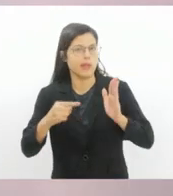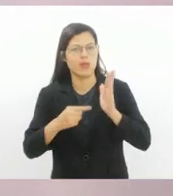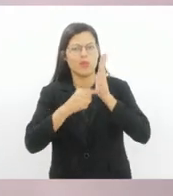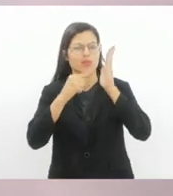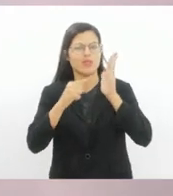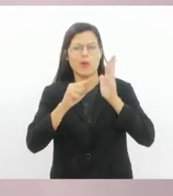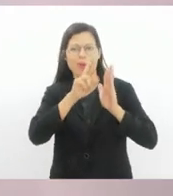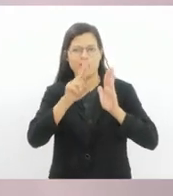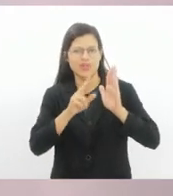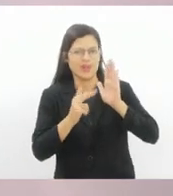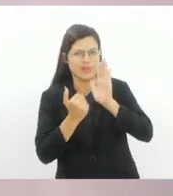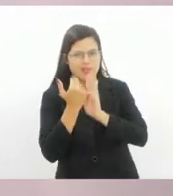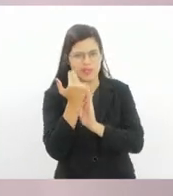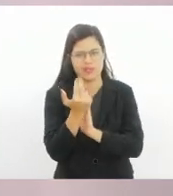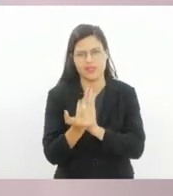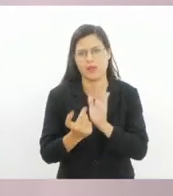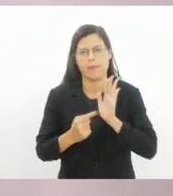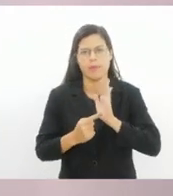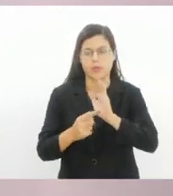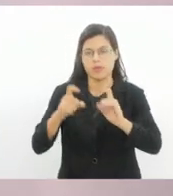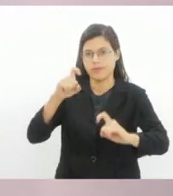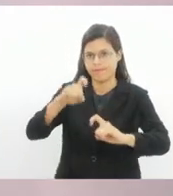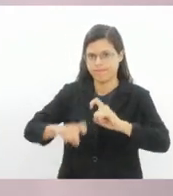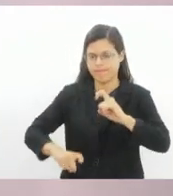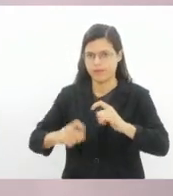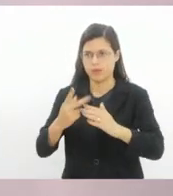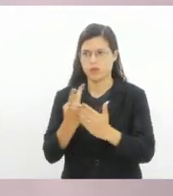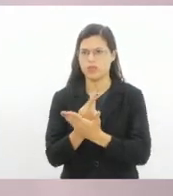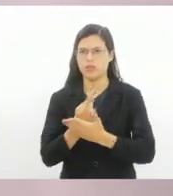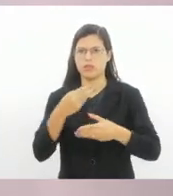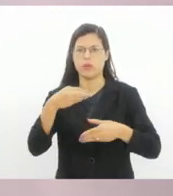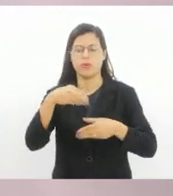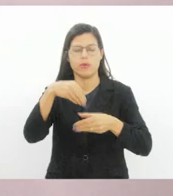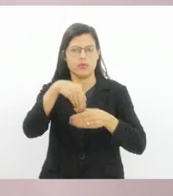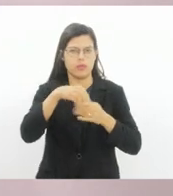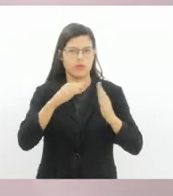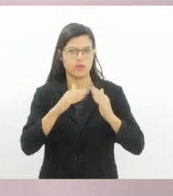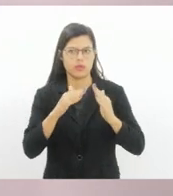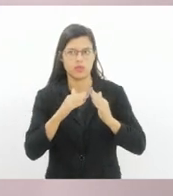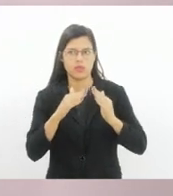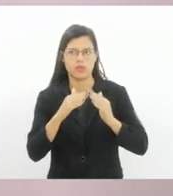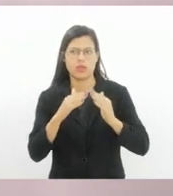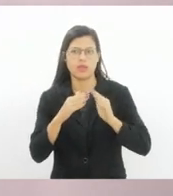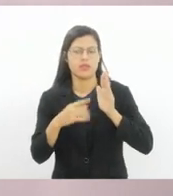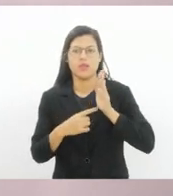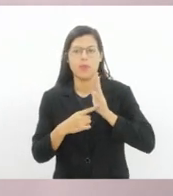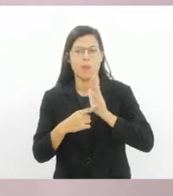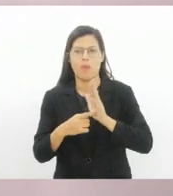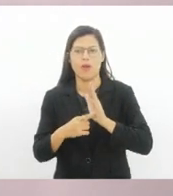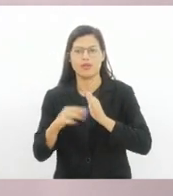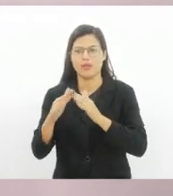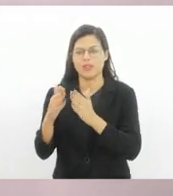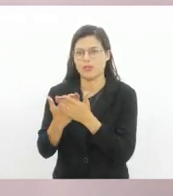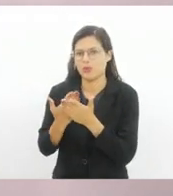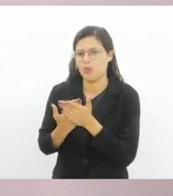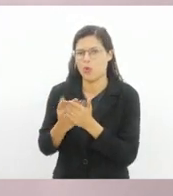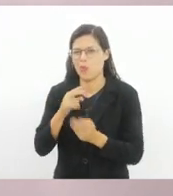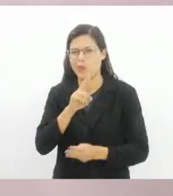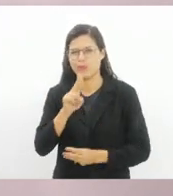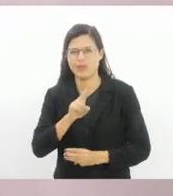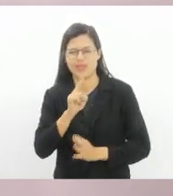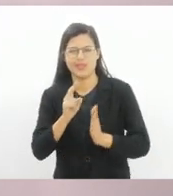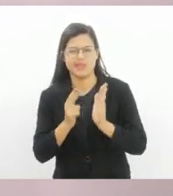o estupro cometido dentro de casa e que demonstram nas escolas, né, a partir de desenhos, e